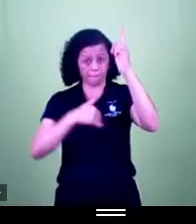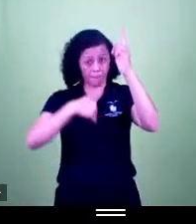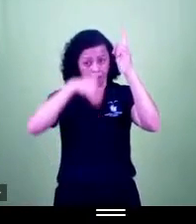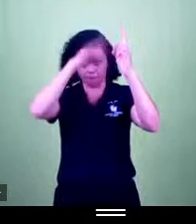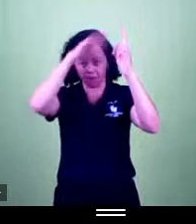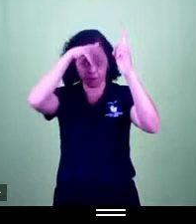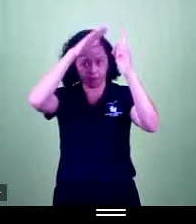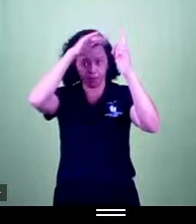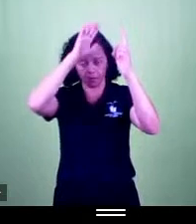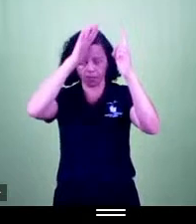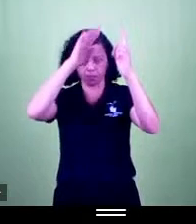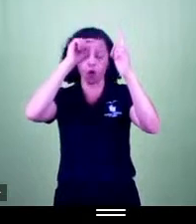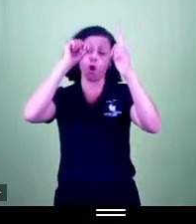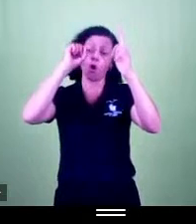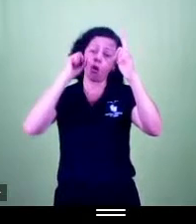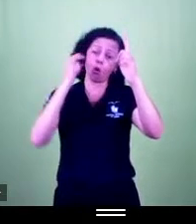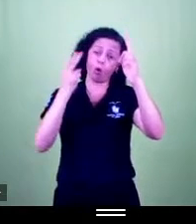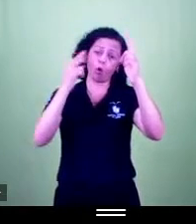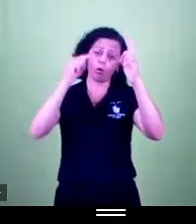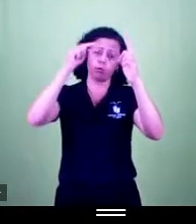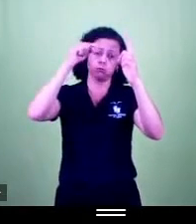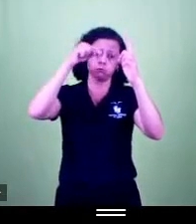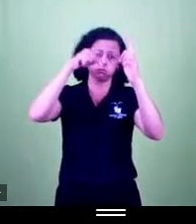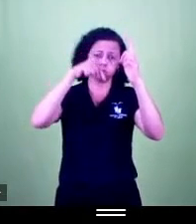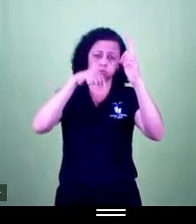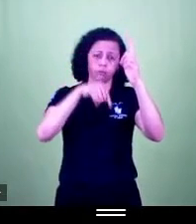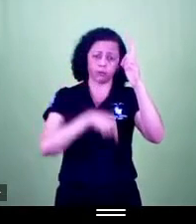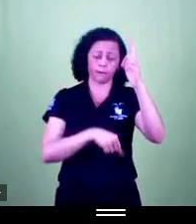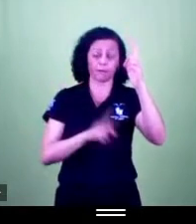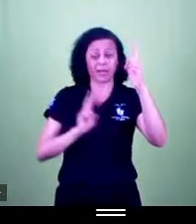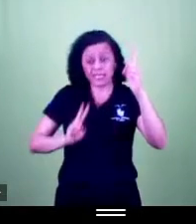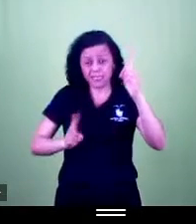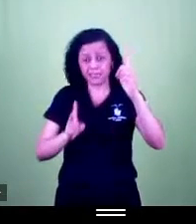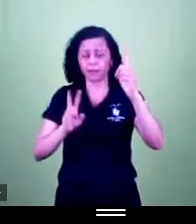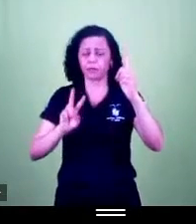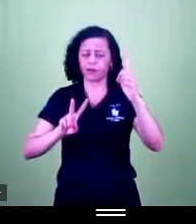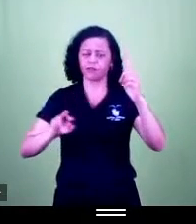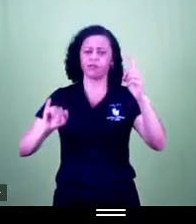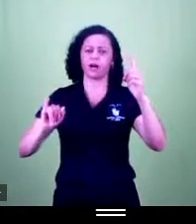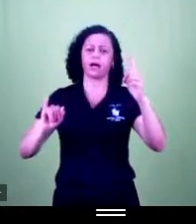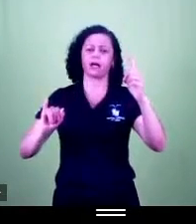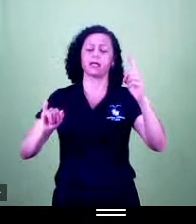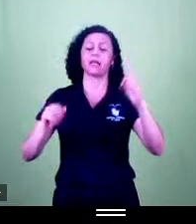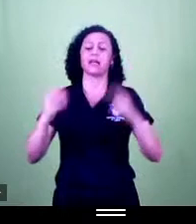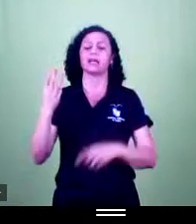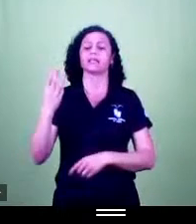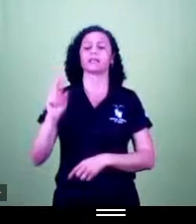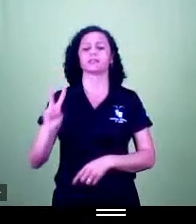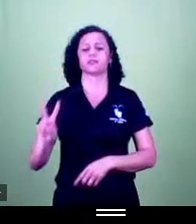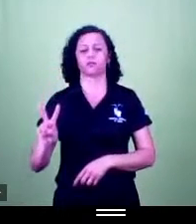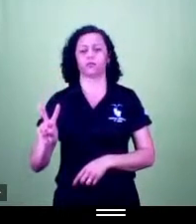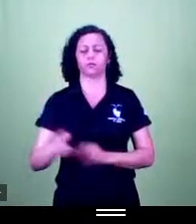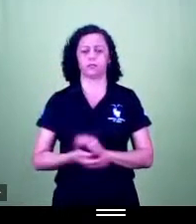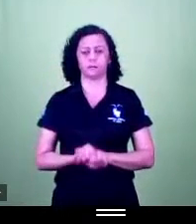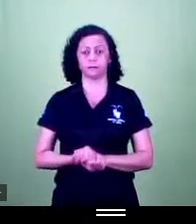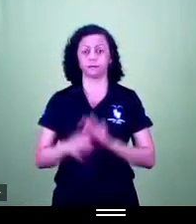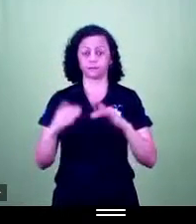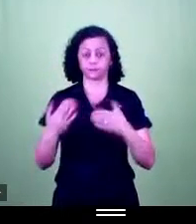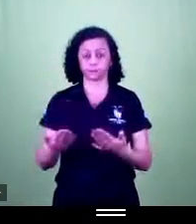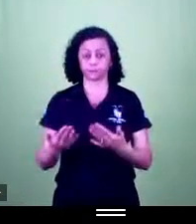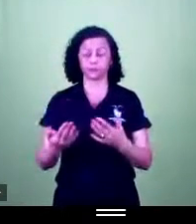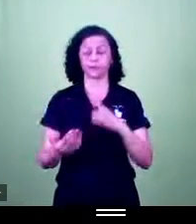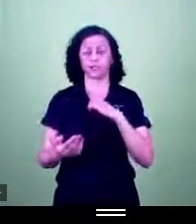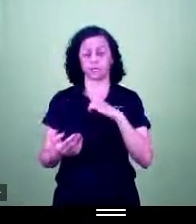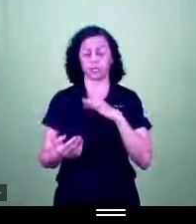aqui sempre vai ser de 3 volts. Ok? Então eu estou falando o seguinte, olha, eu vou ter uma fonte